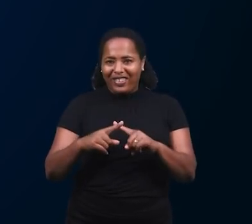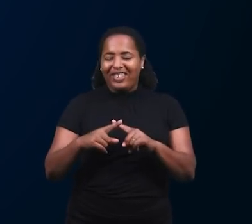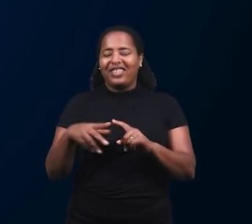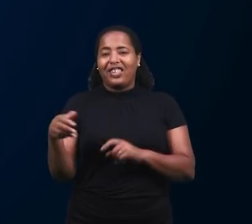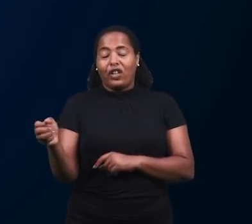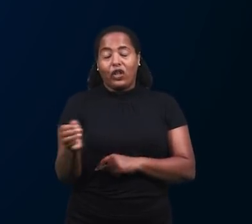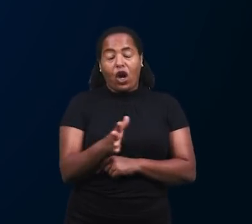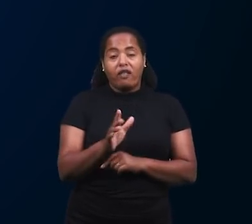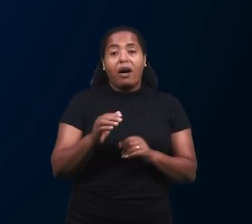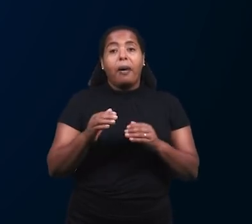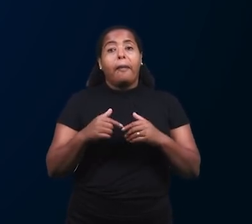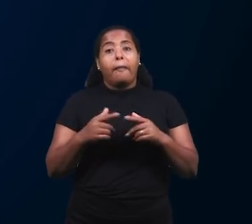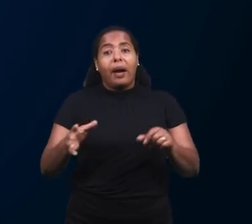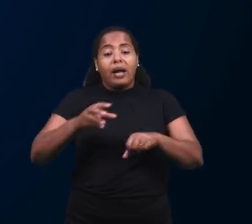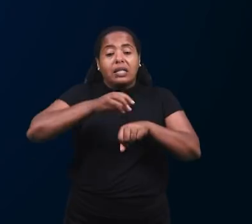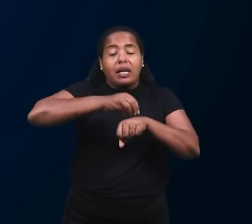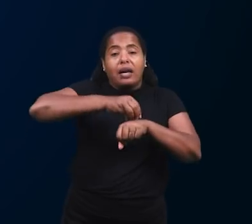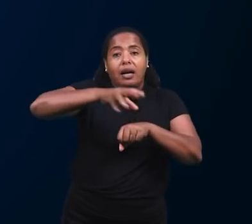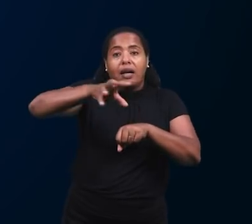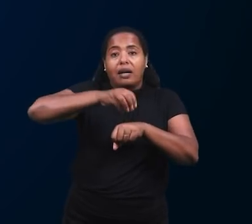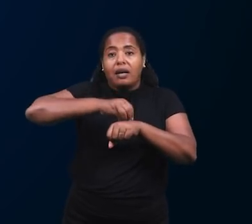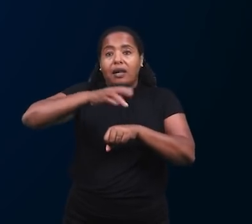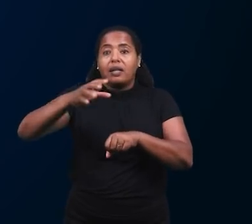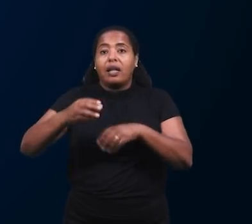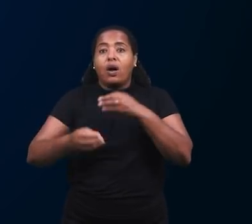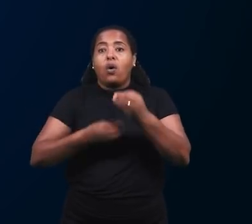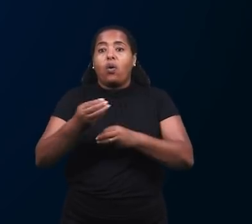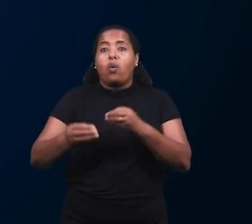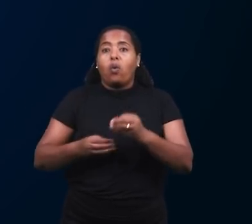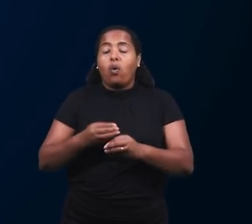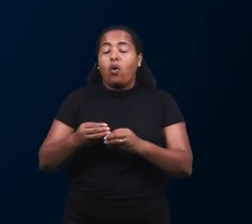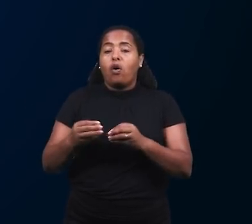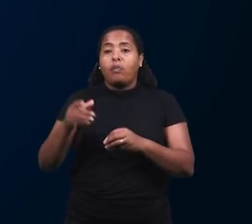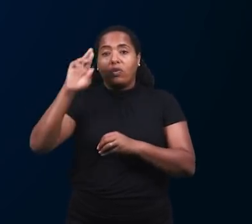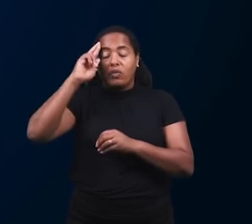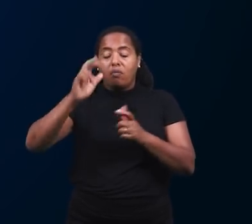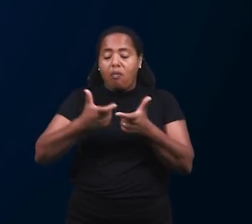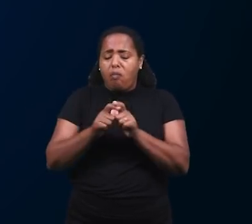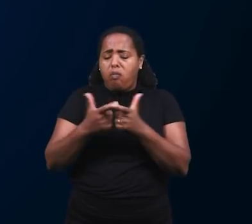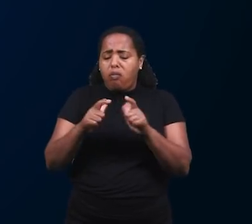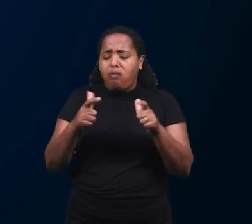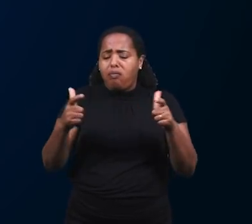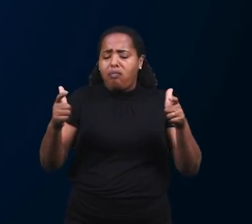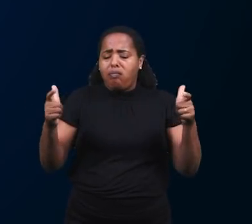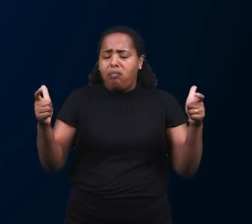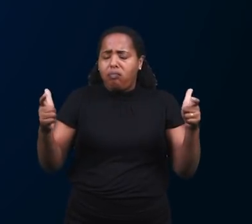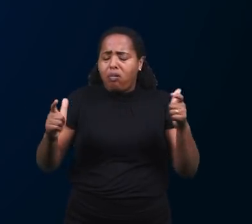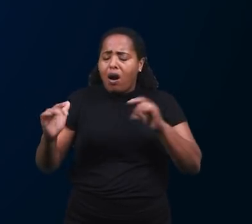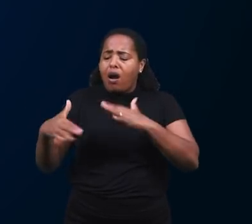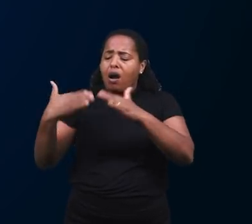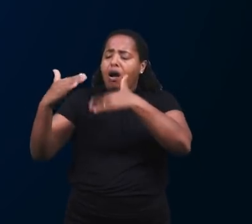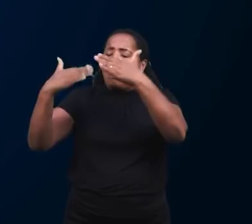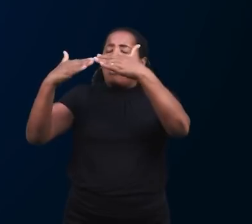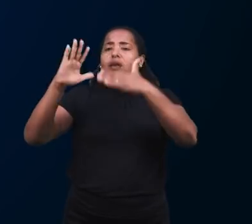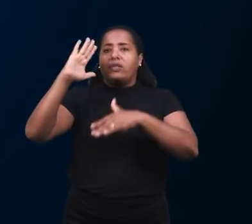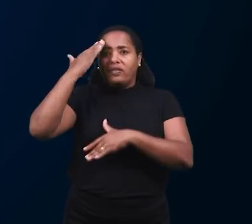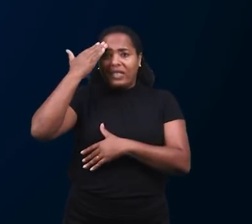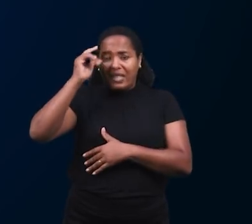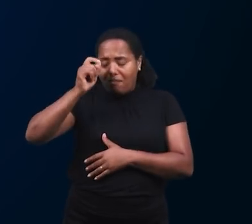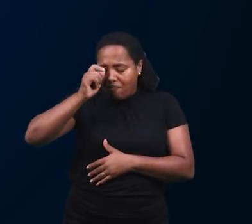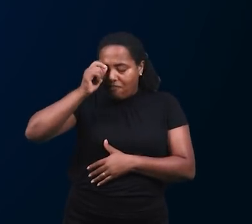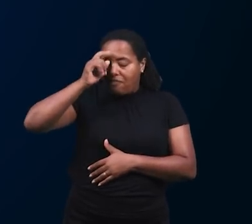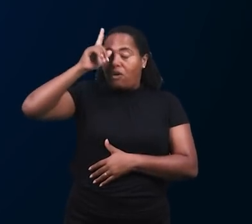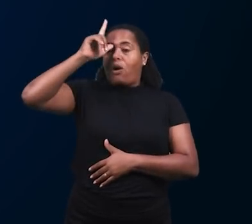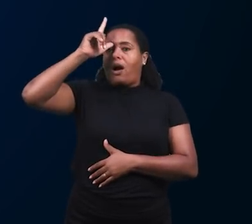uma igreja nova. Mas, irmãos, eu queria compartilhar aqui o crescimento que o Senhor tem nos